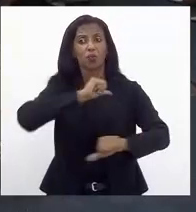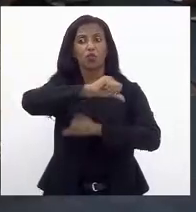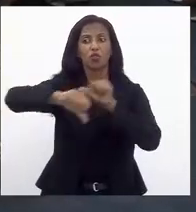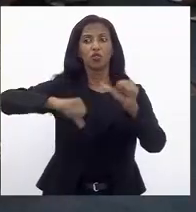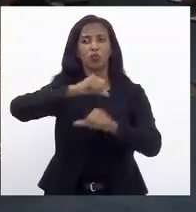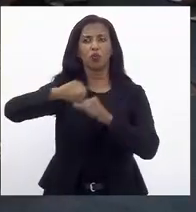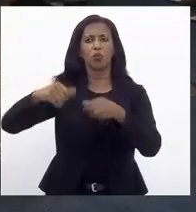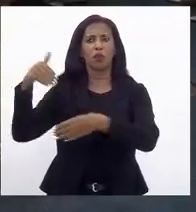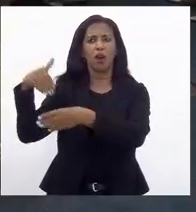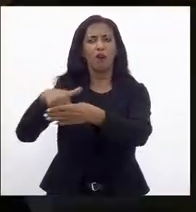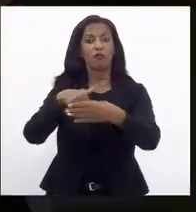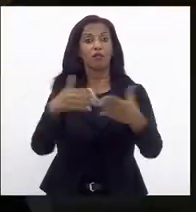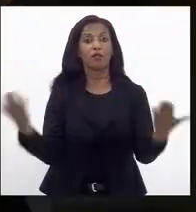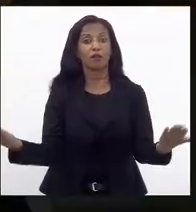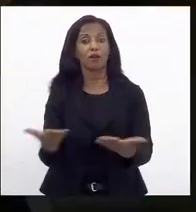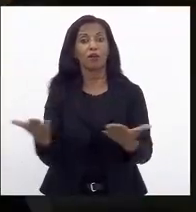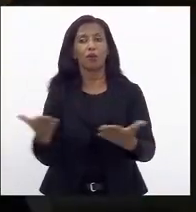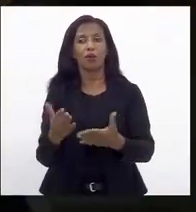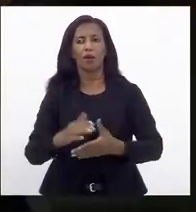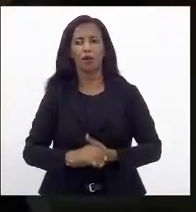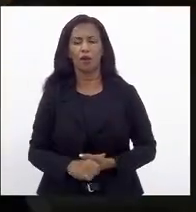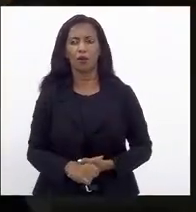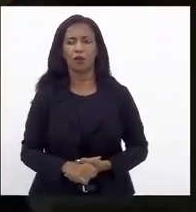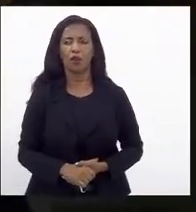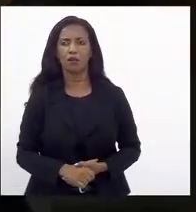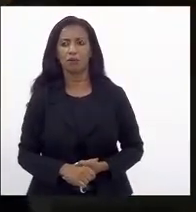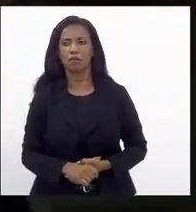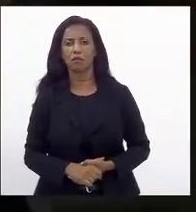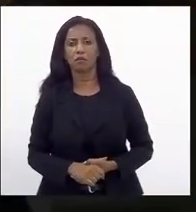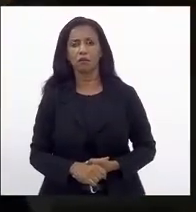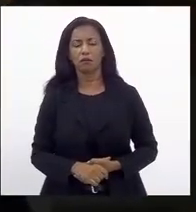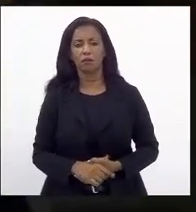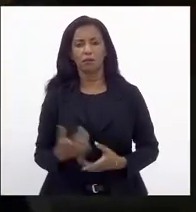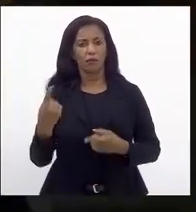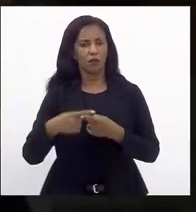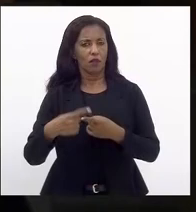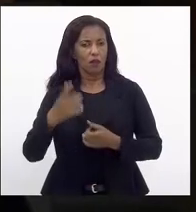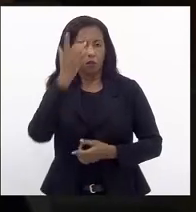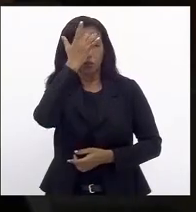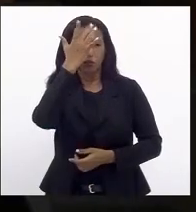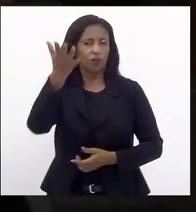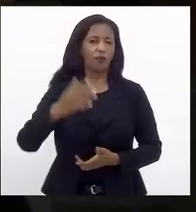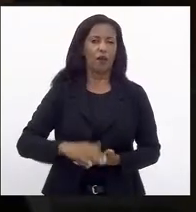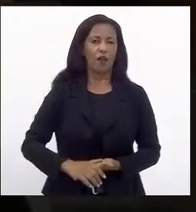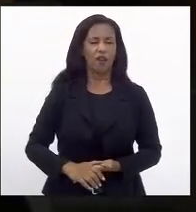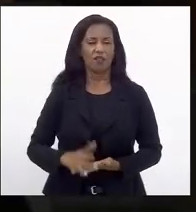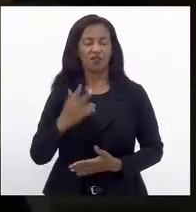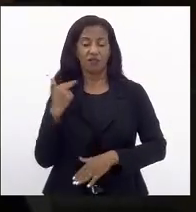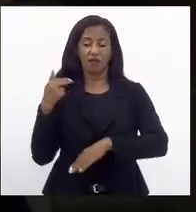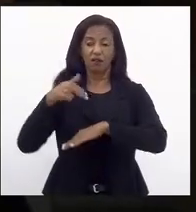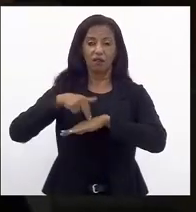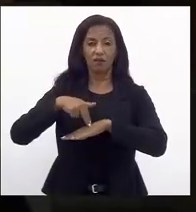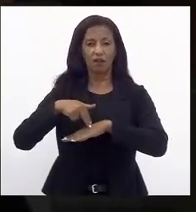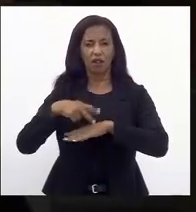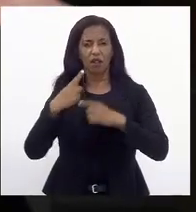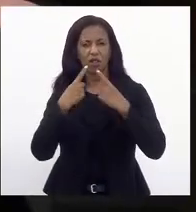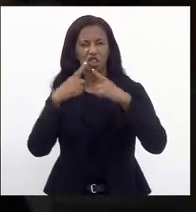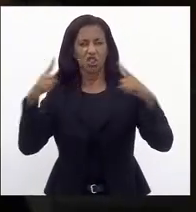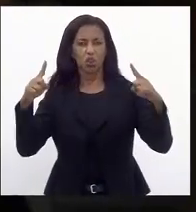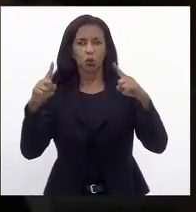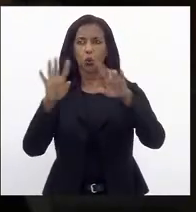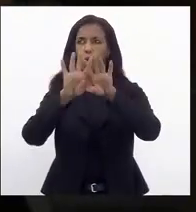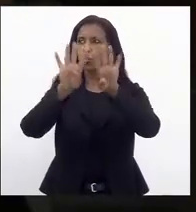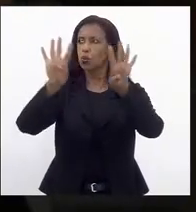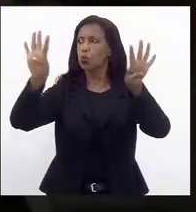mudamos a votação agora voltamos agora porque é muito fácil fazer o discurso para